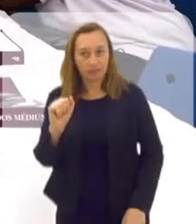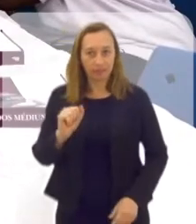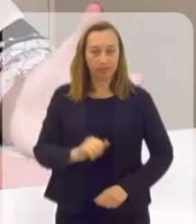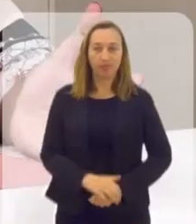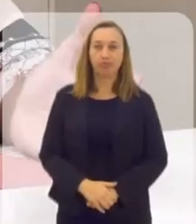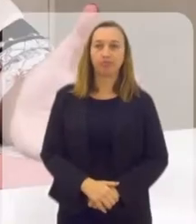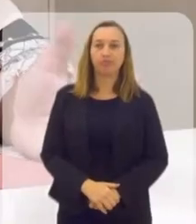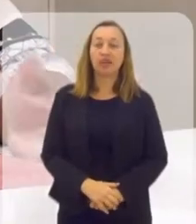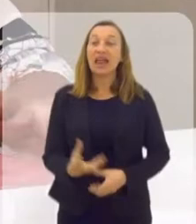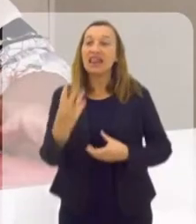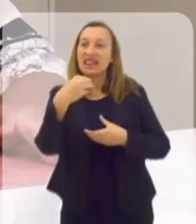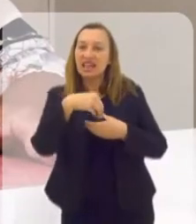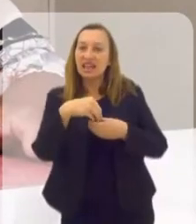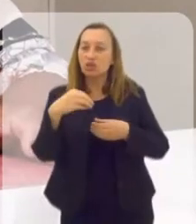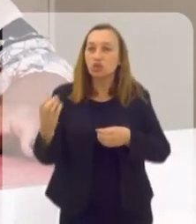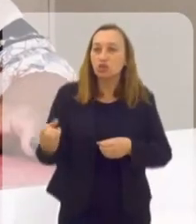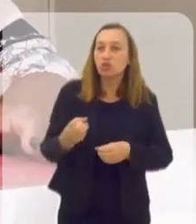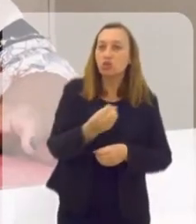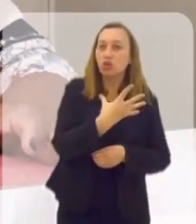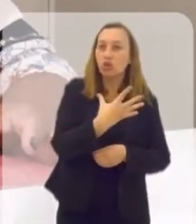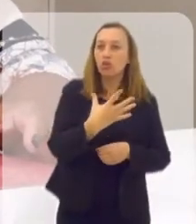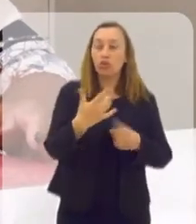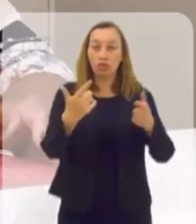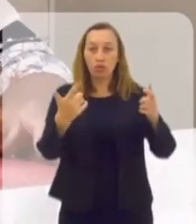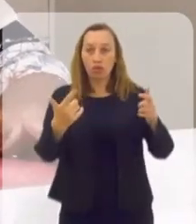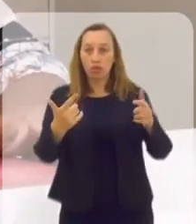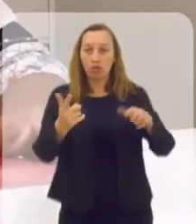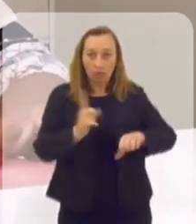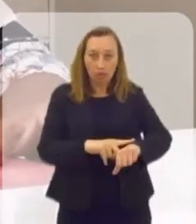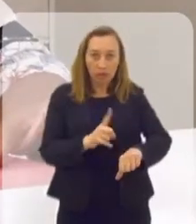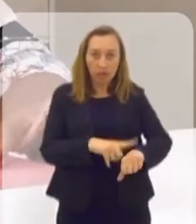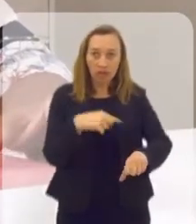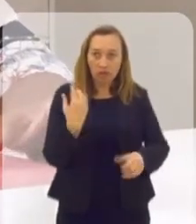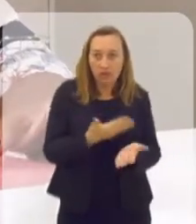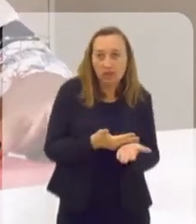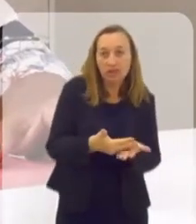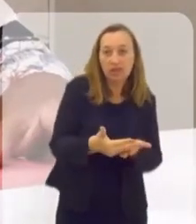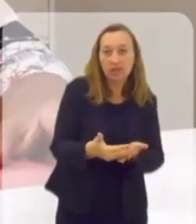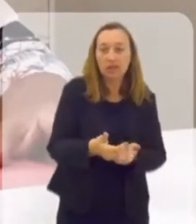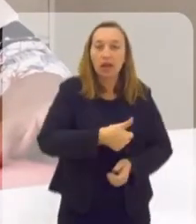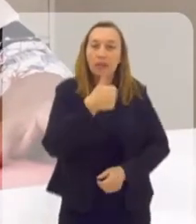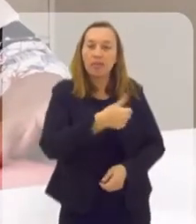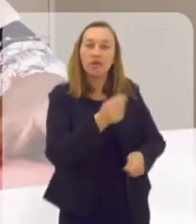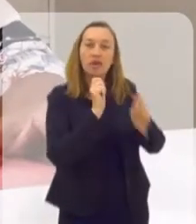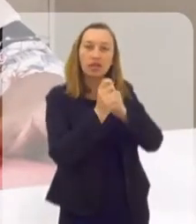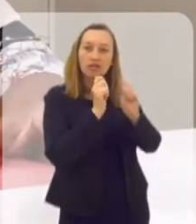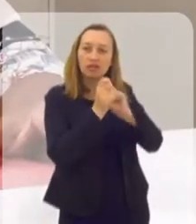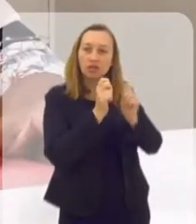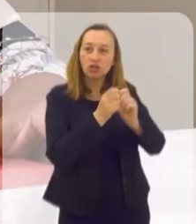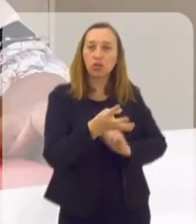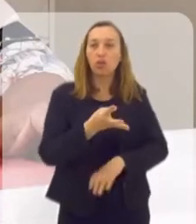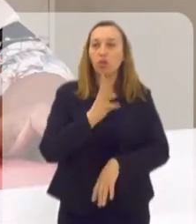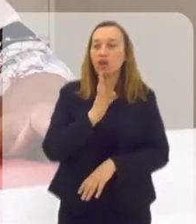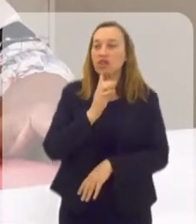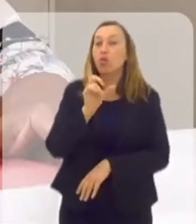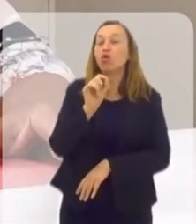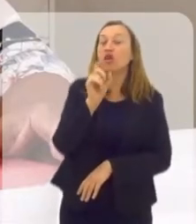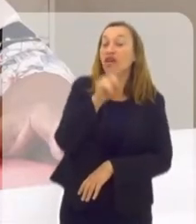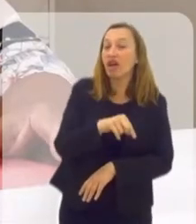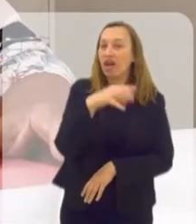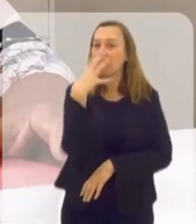Dentro desse novo formato que nós começamos, na primeira entrevista nós conhecemos o que